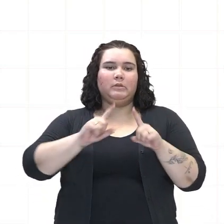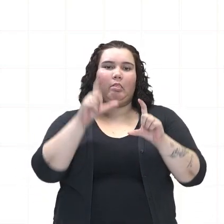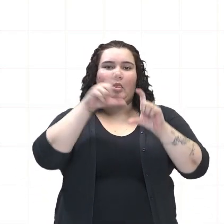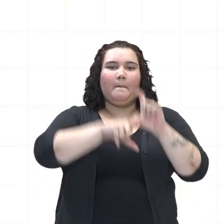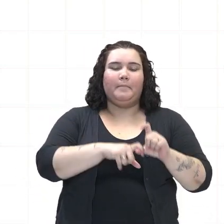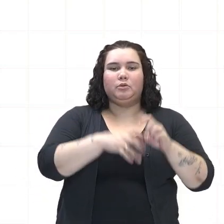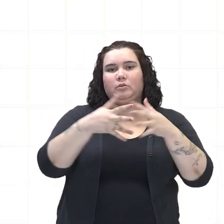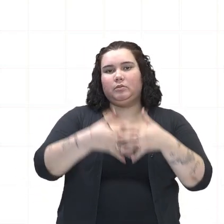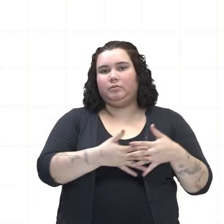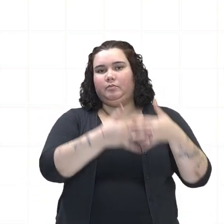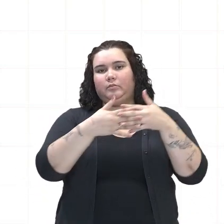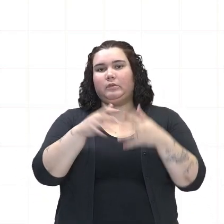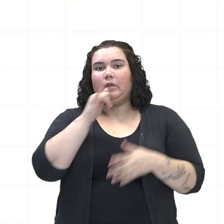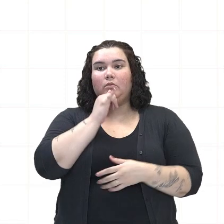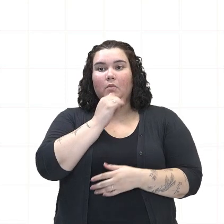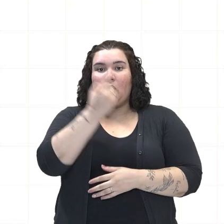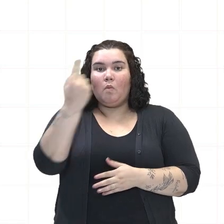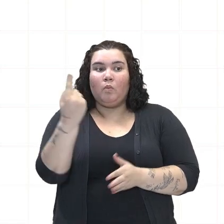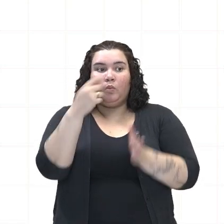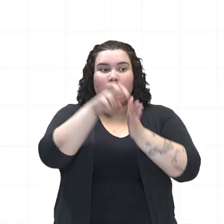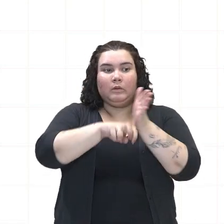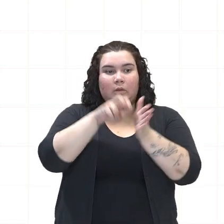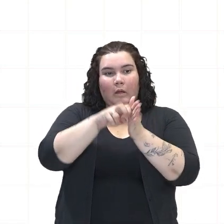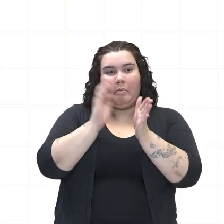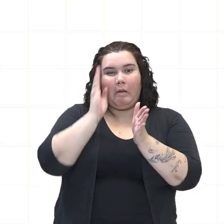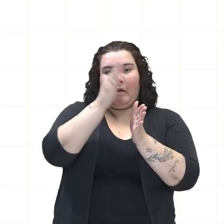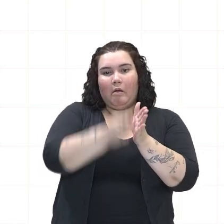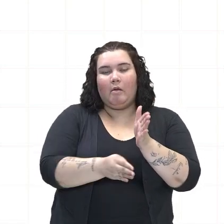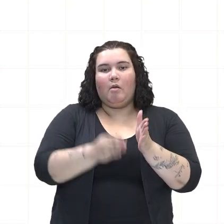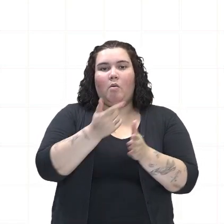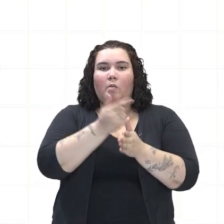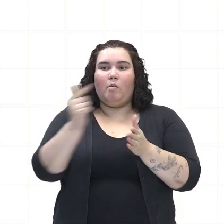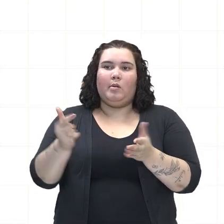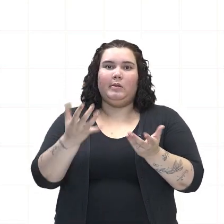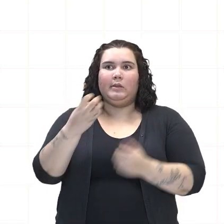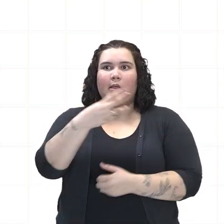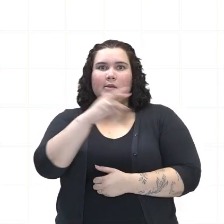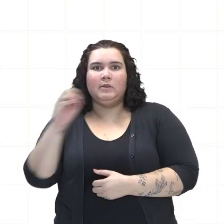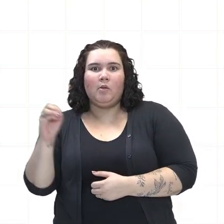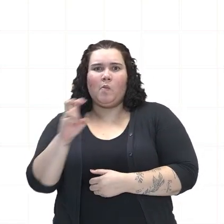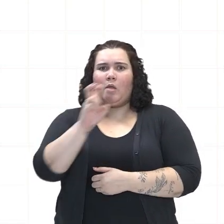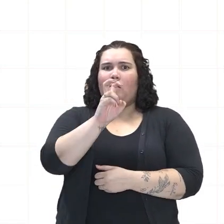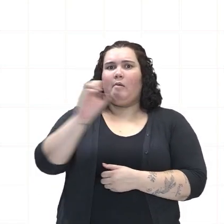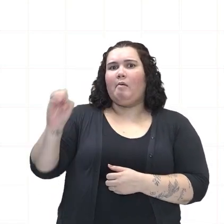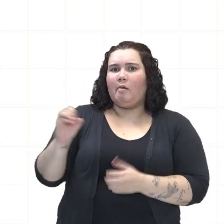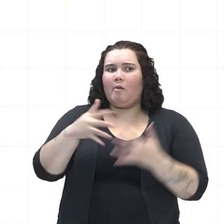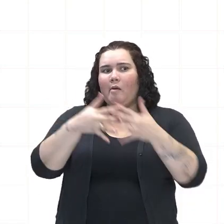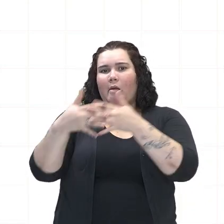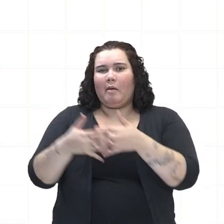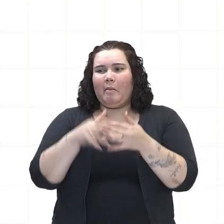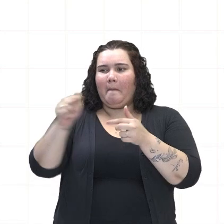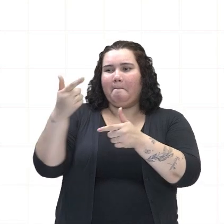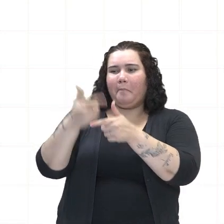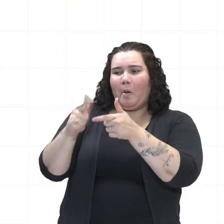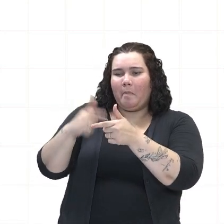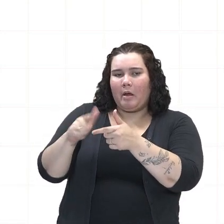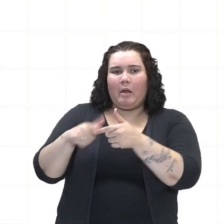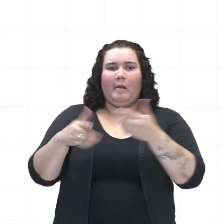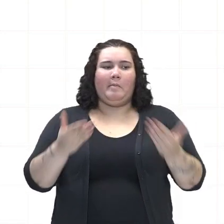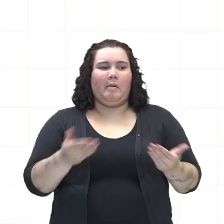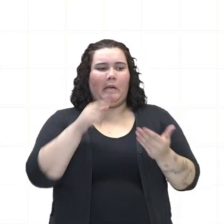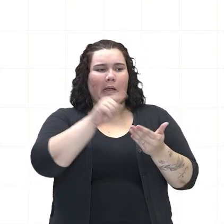coisa é um trem passando, outra coisa são 300 caminhões, 500 caminhões passando ali, aí um dá problema, um fura o pneu,